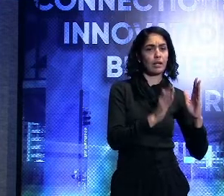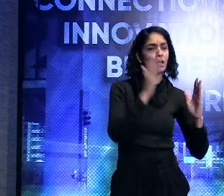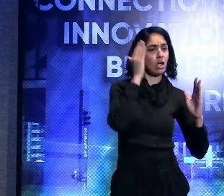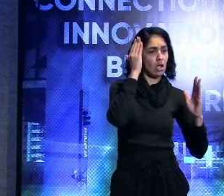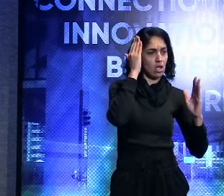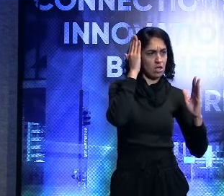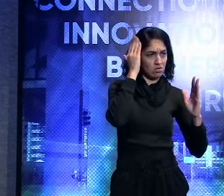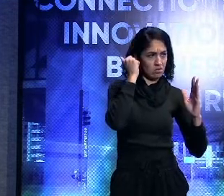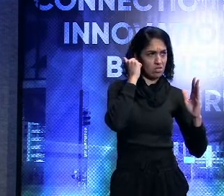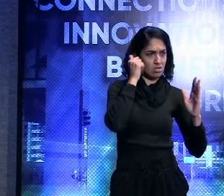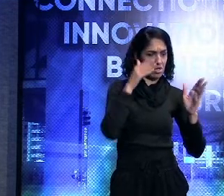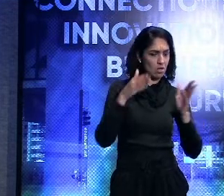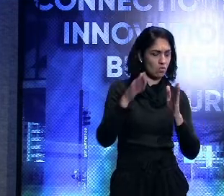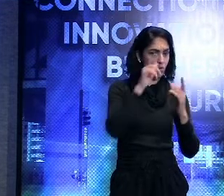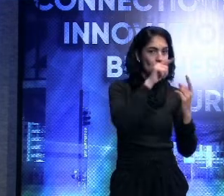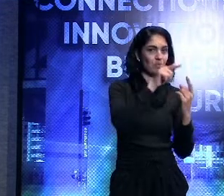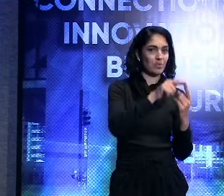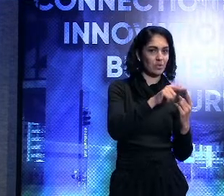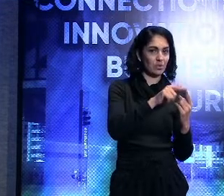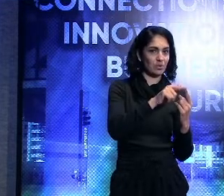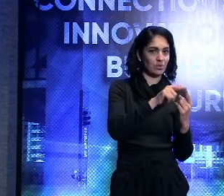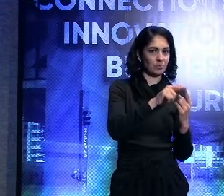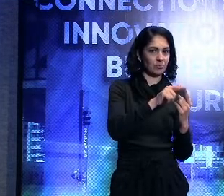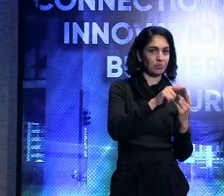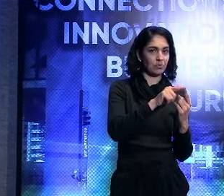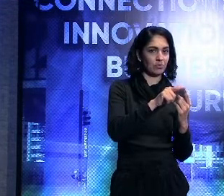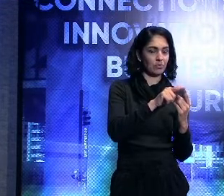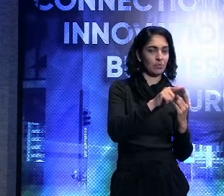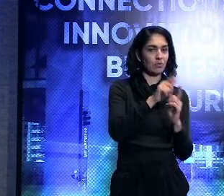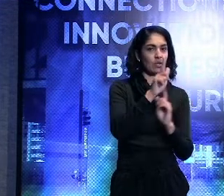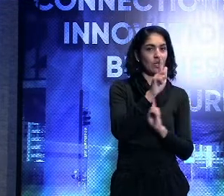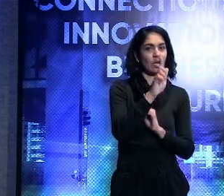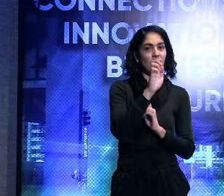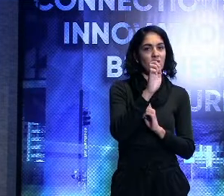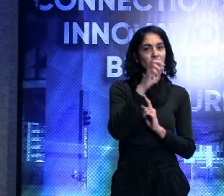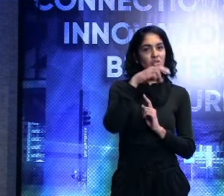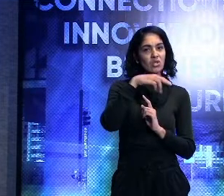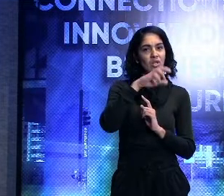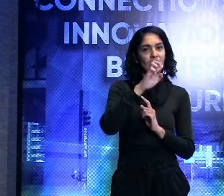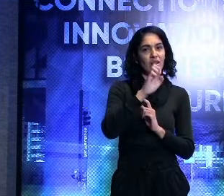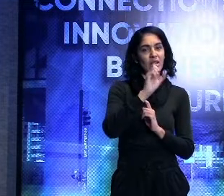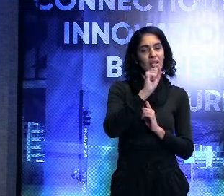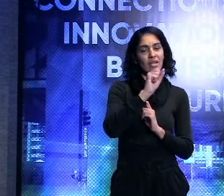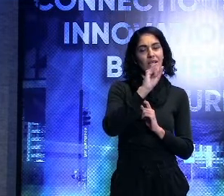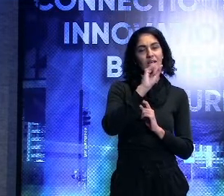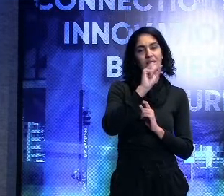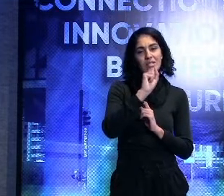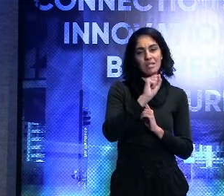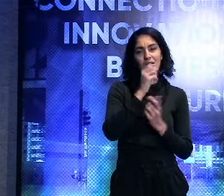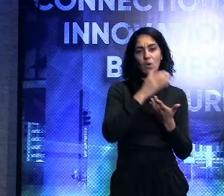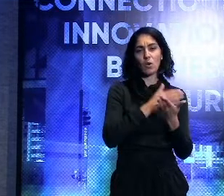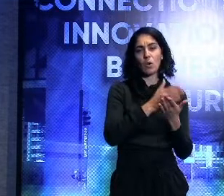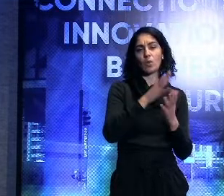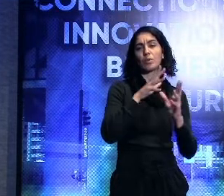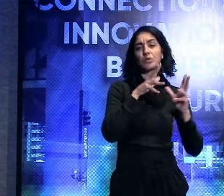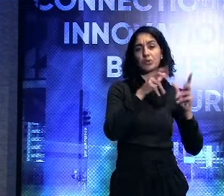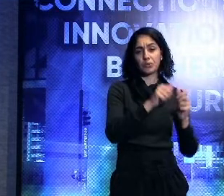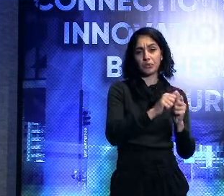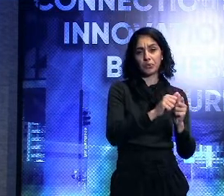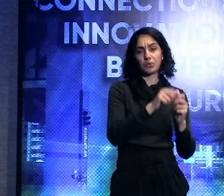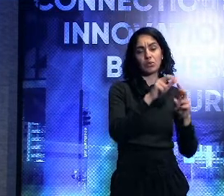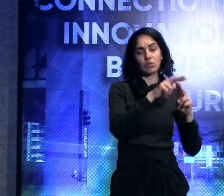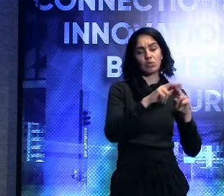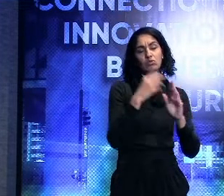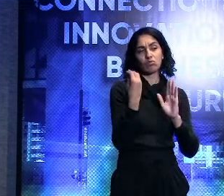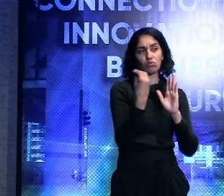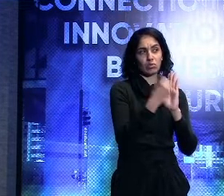vou. Então, o S-Gênesis, vocês já ouviram falar em Gênesis, né? O começo de tudo. Então, é exatamente por isso que a gente nomeou